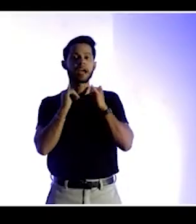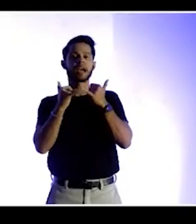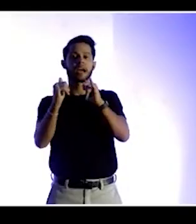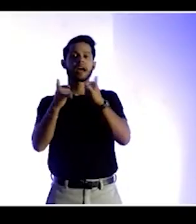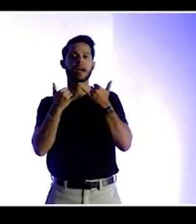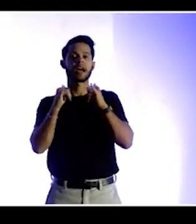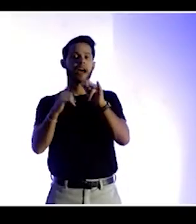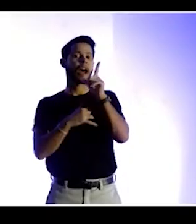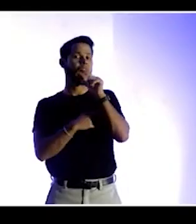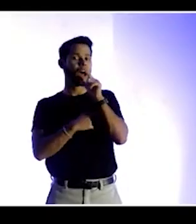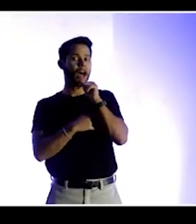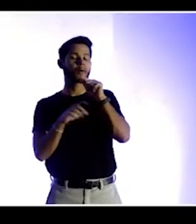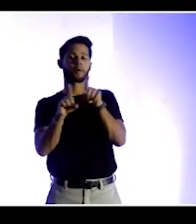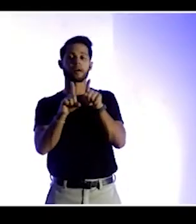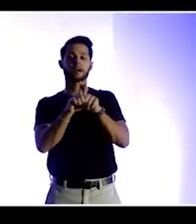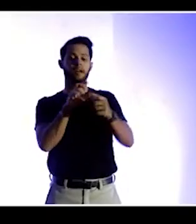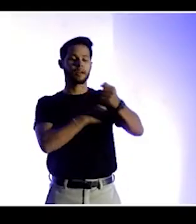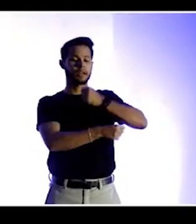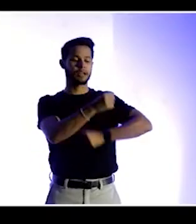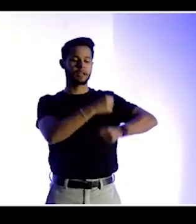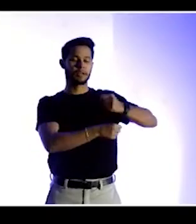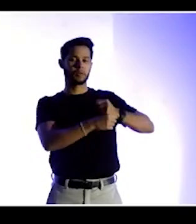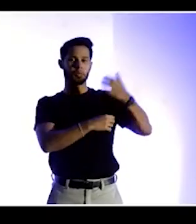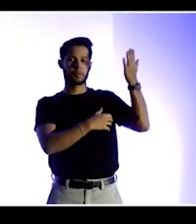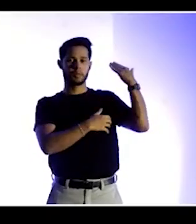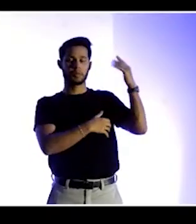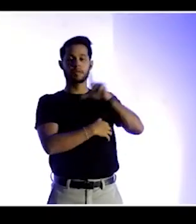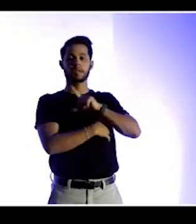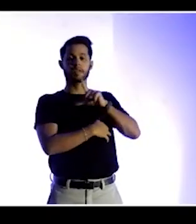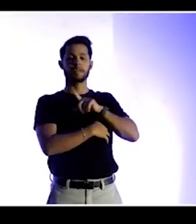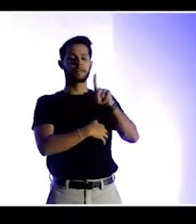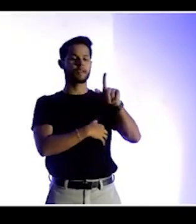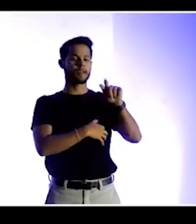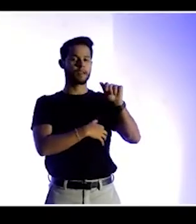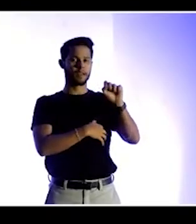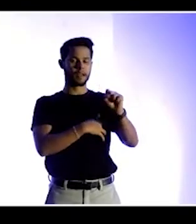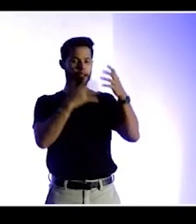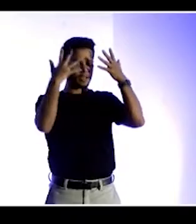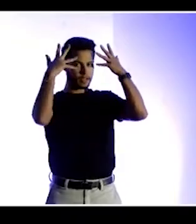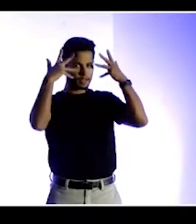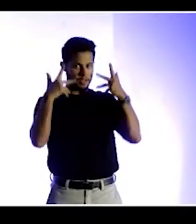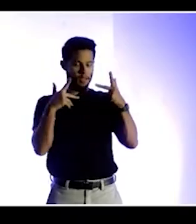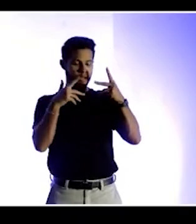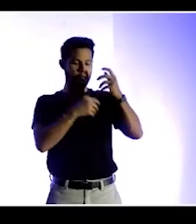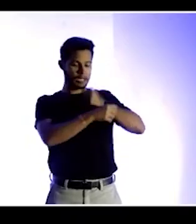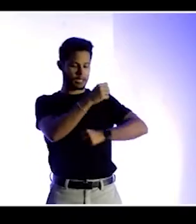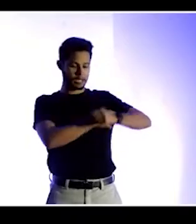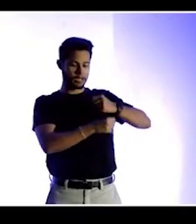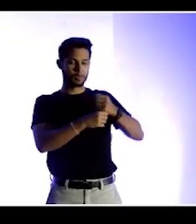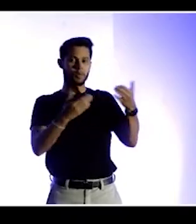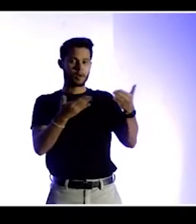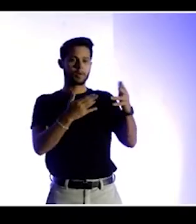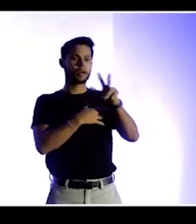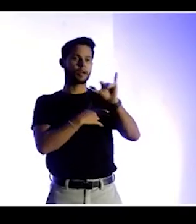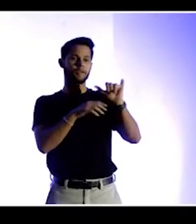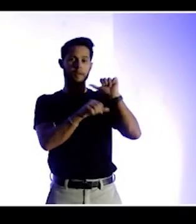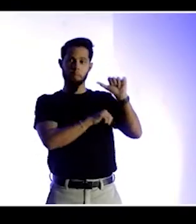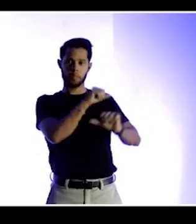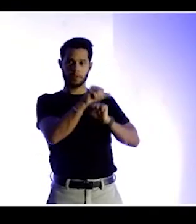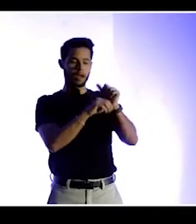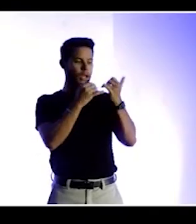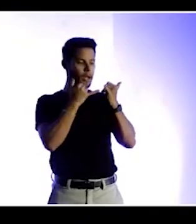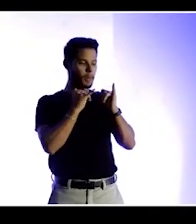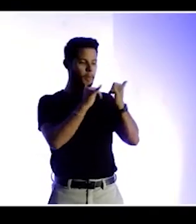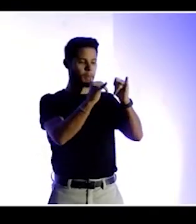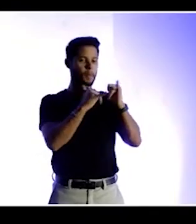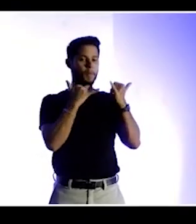em 24, no ano passado, chegou pertinho do gás natural, esse ano vai passar da termoelétrica a carvão, e